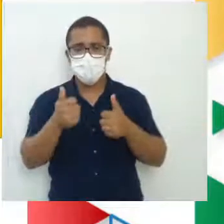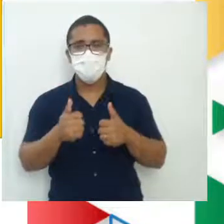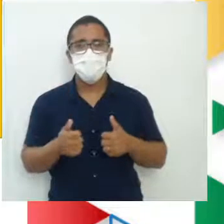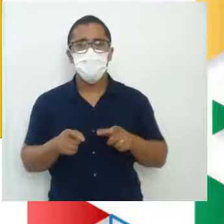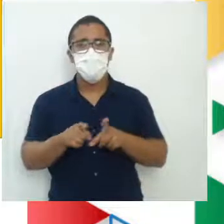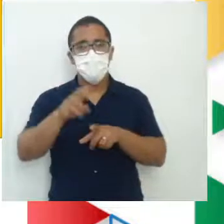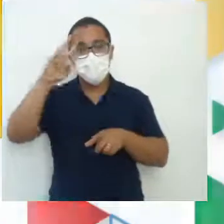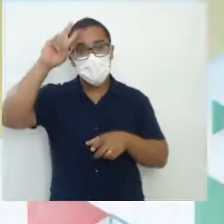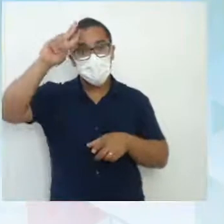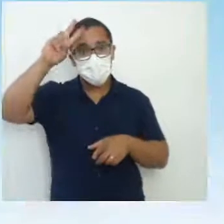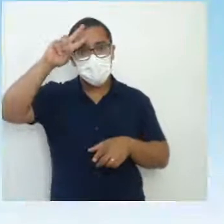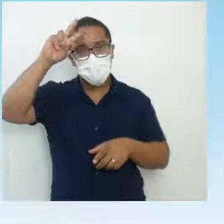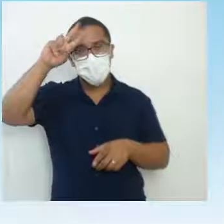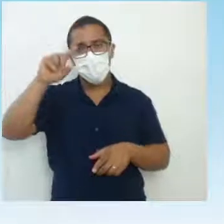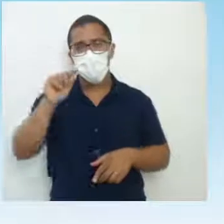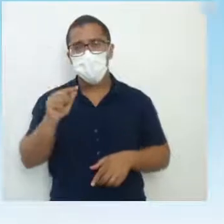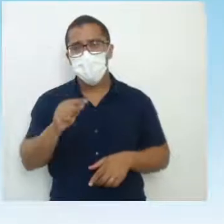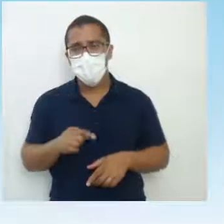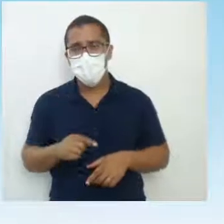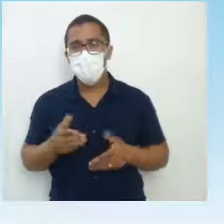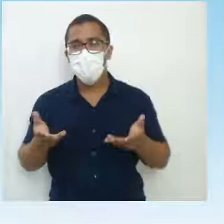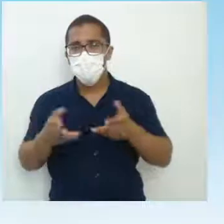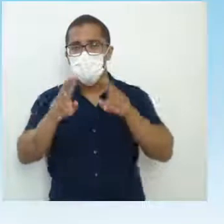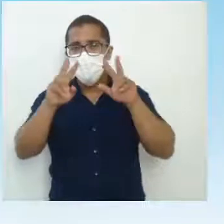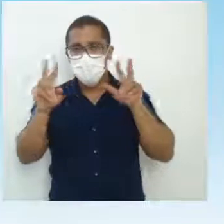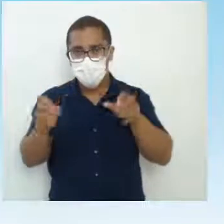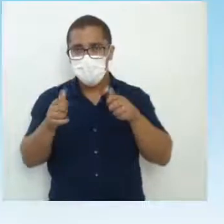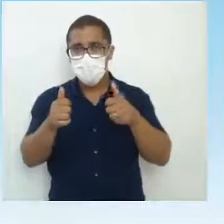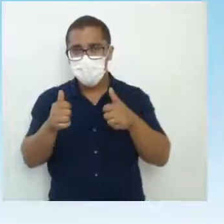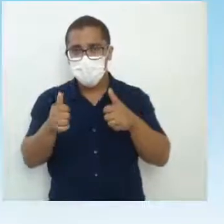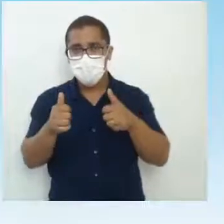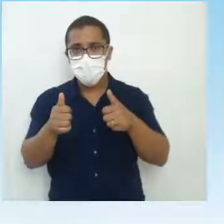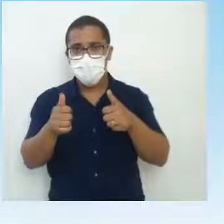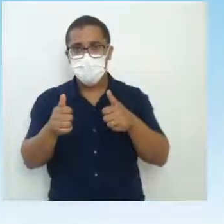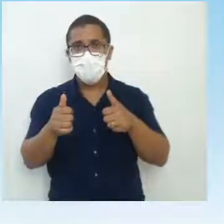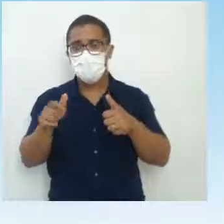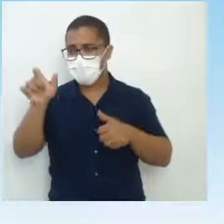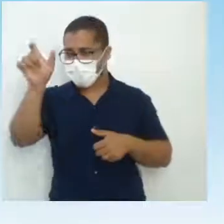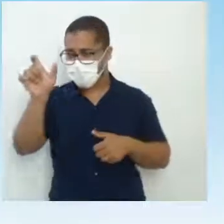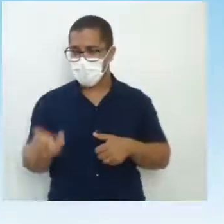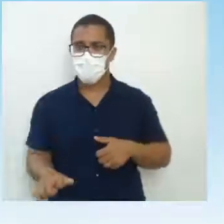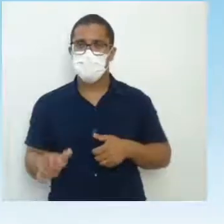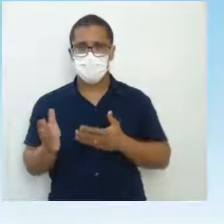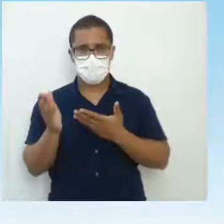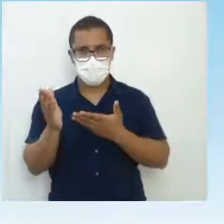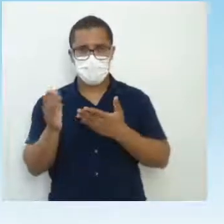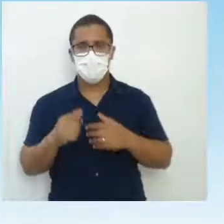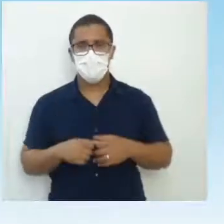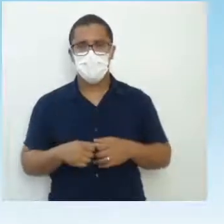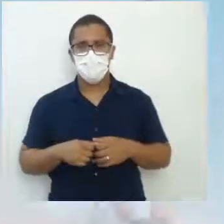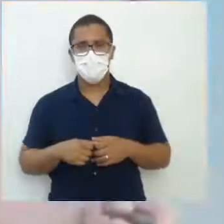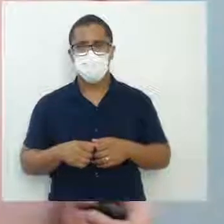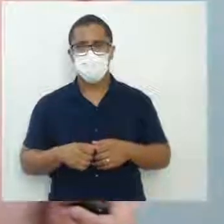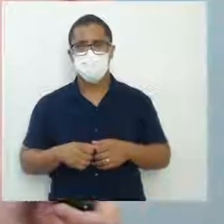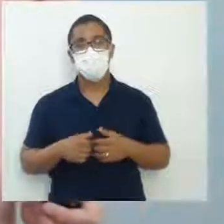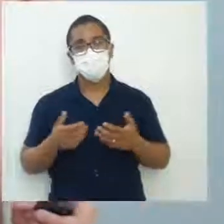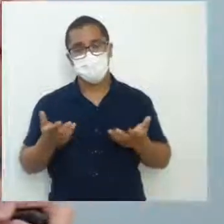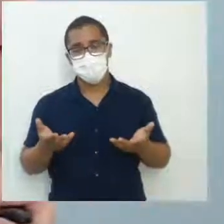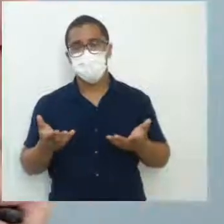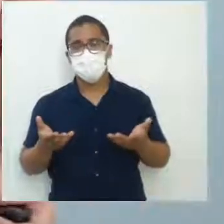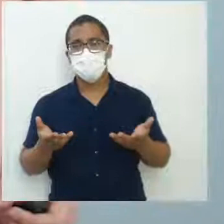que? Justamente essa questão de hoje, certo? Dessa personalidade. Olhando para mim